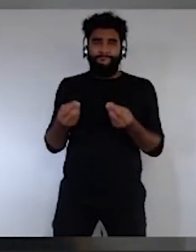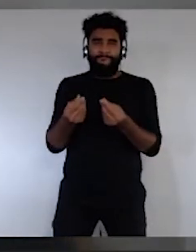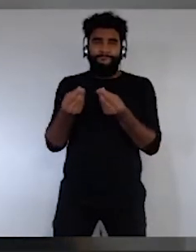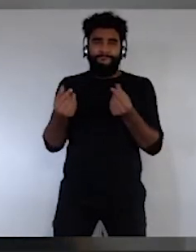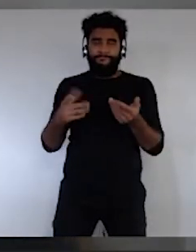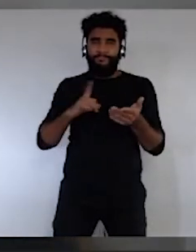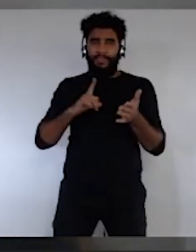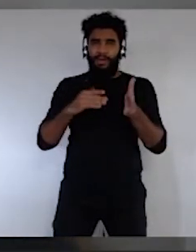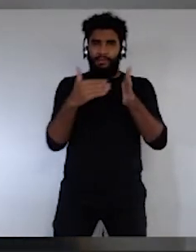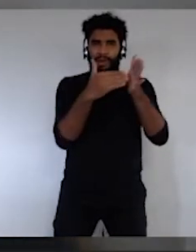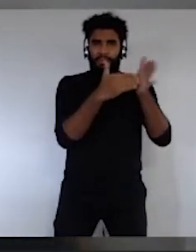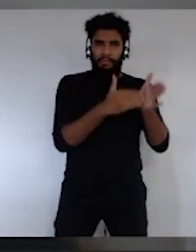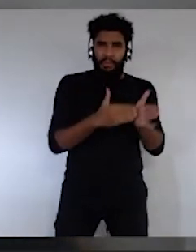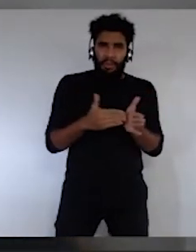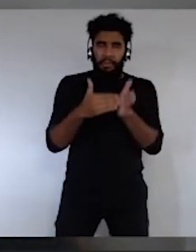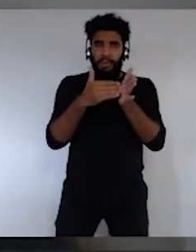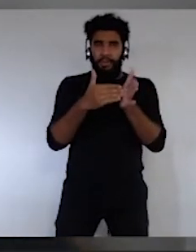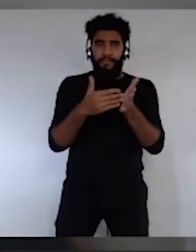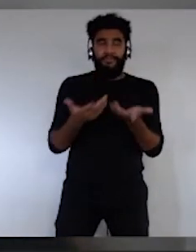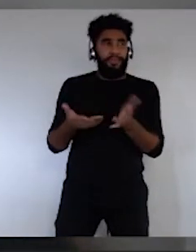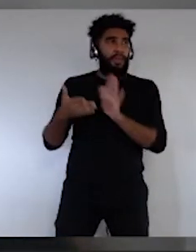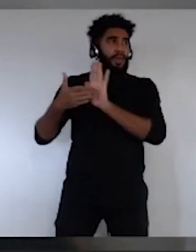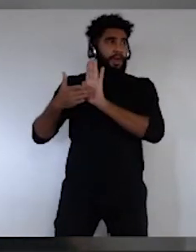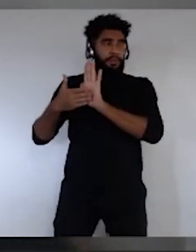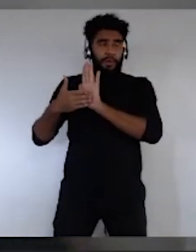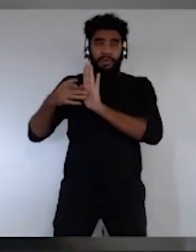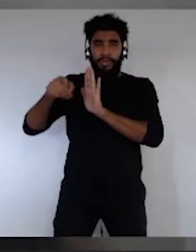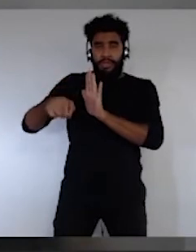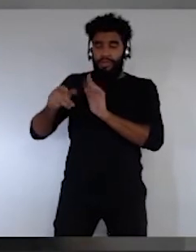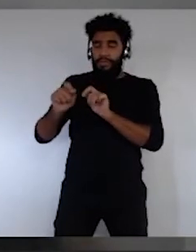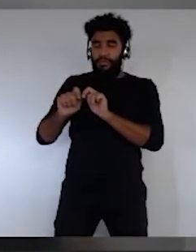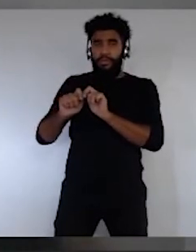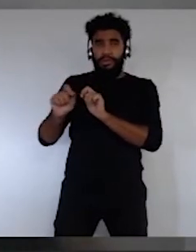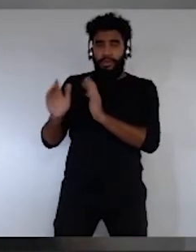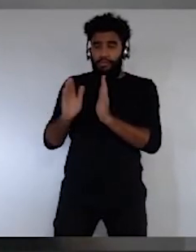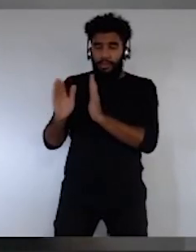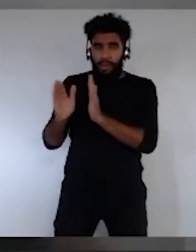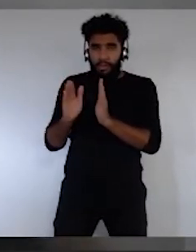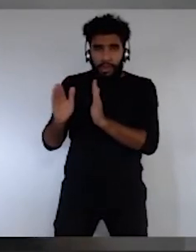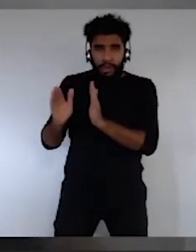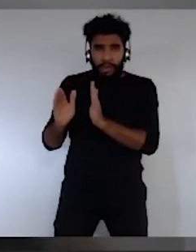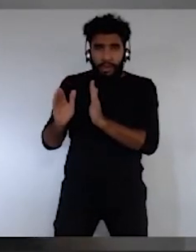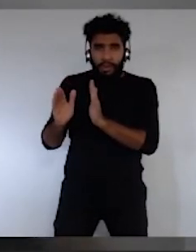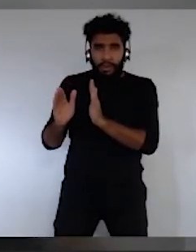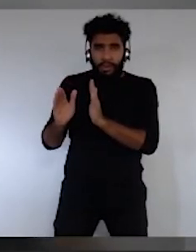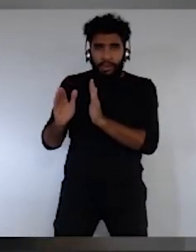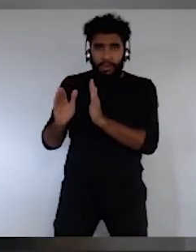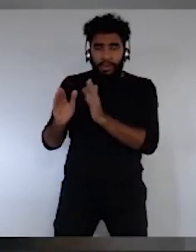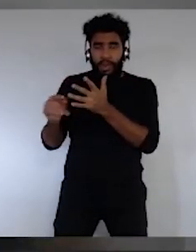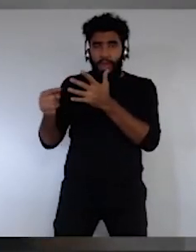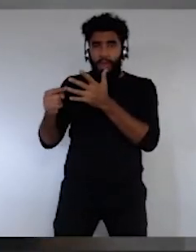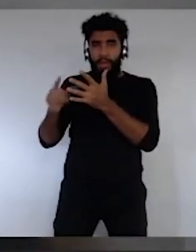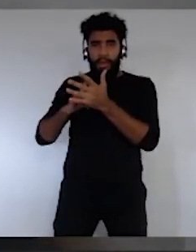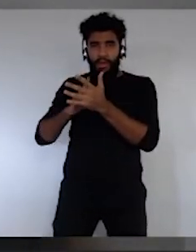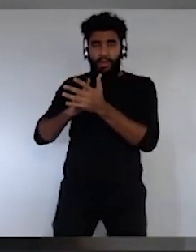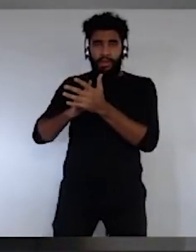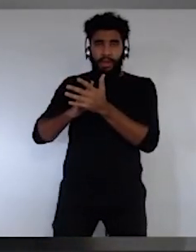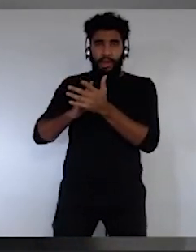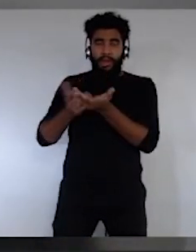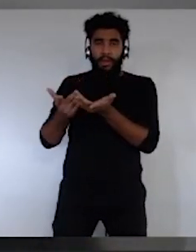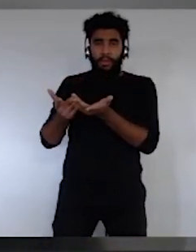mais, quando você verifica que, para poder propor essa ação, ainda é necessária a demonstração do